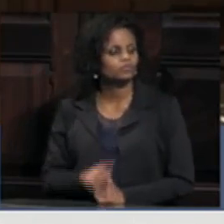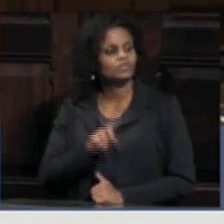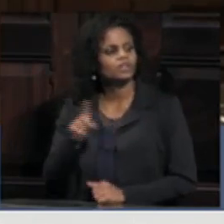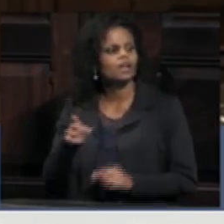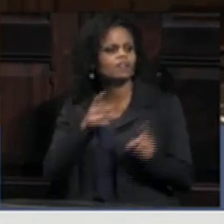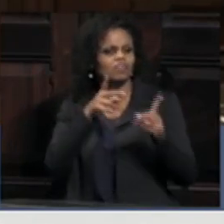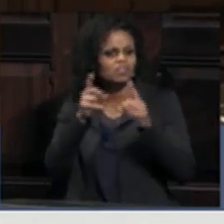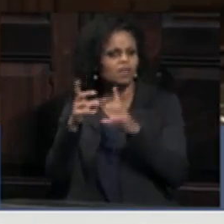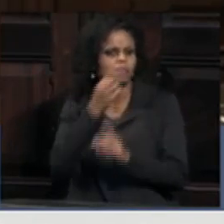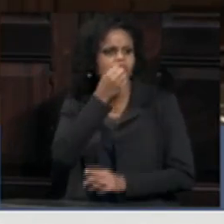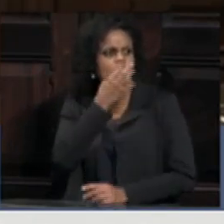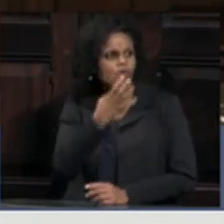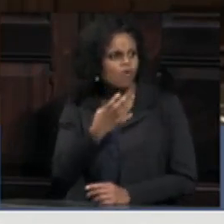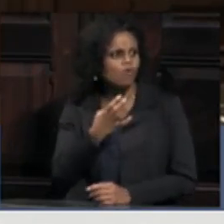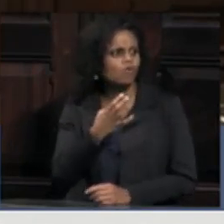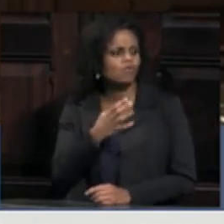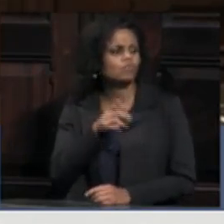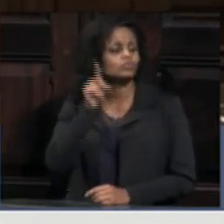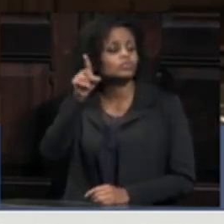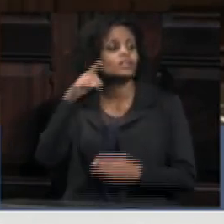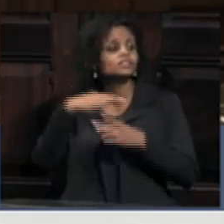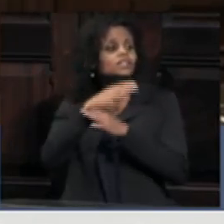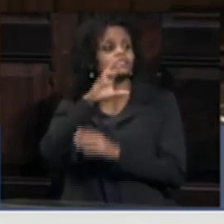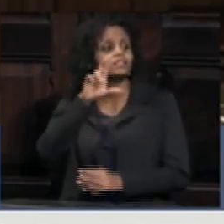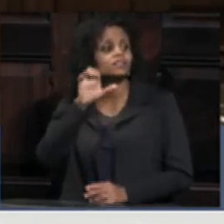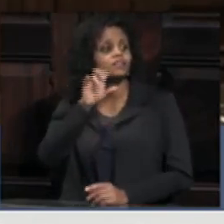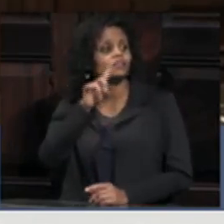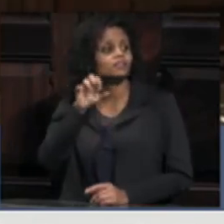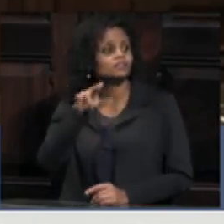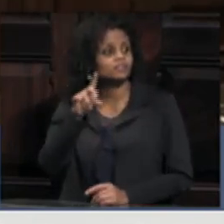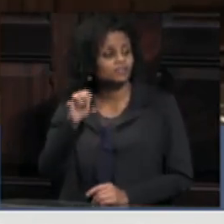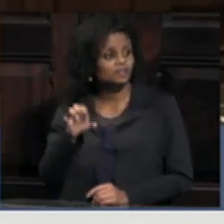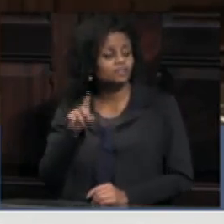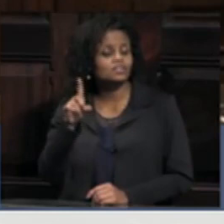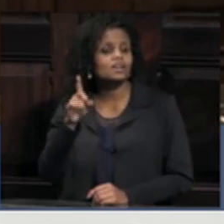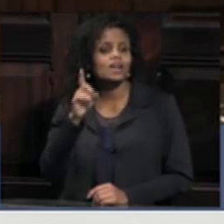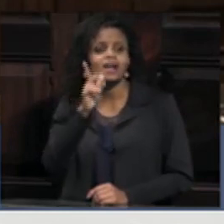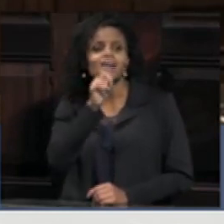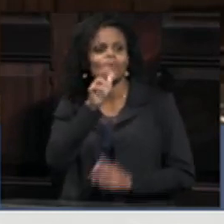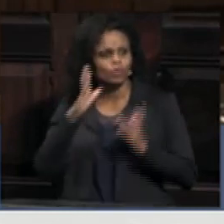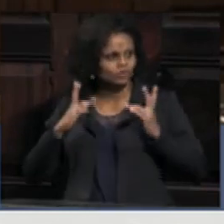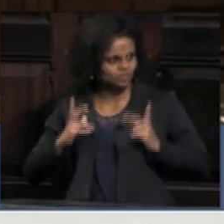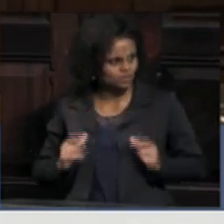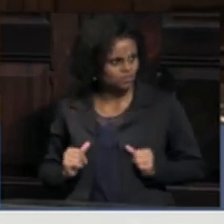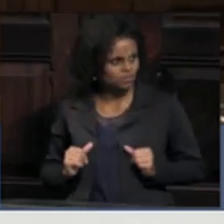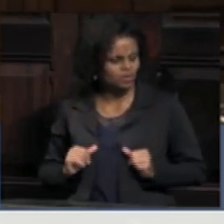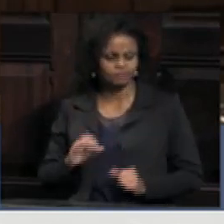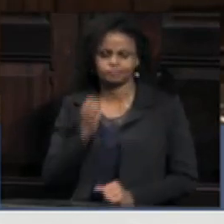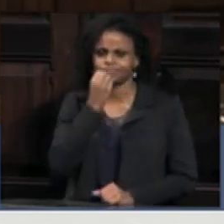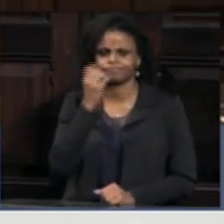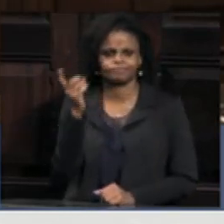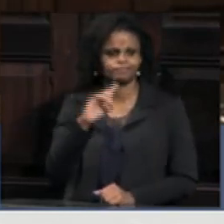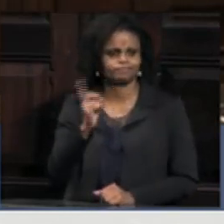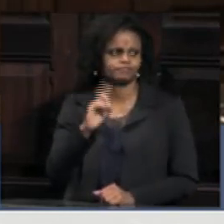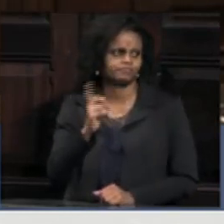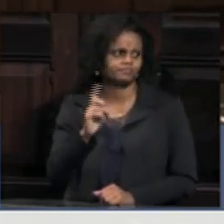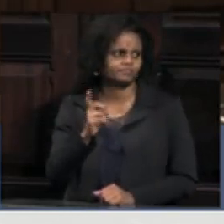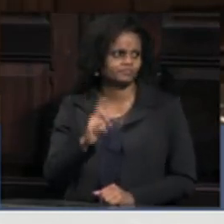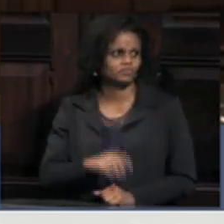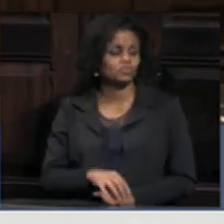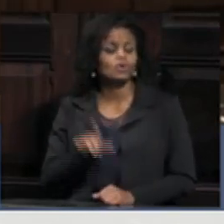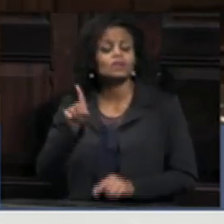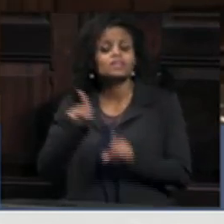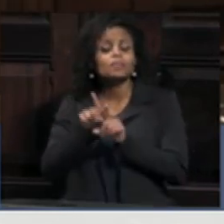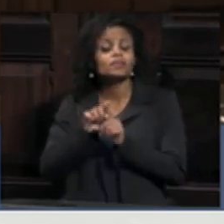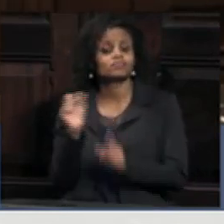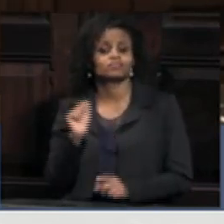boa, que temos uma água que não é de boa qualidade, temos uma água de alto custo.